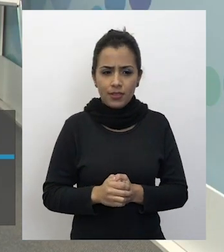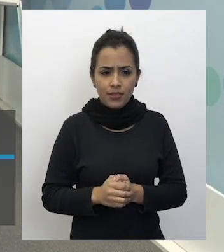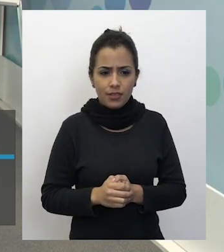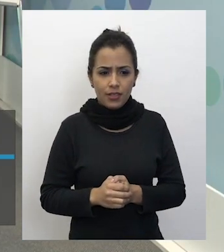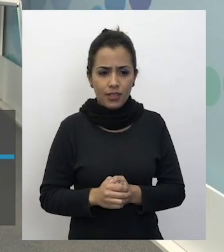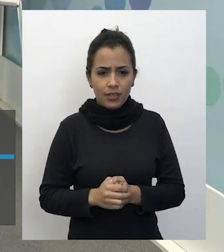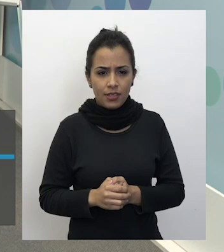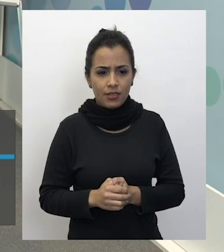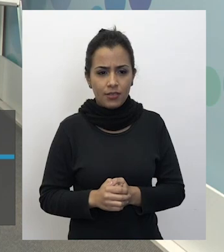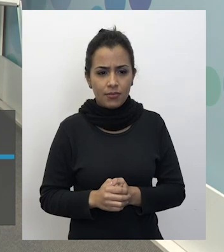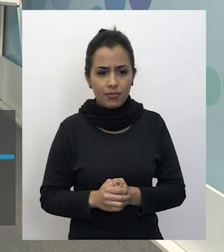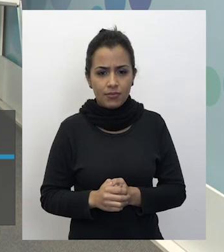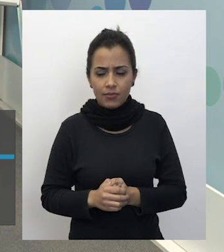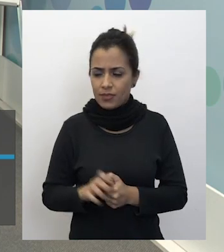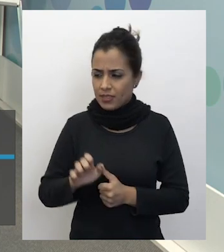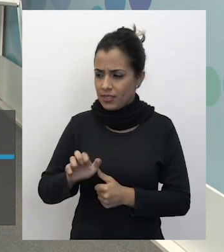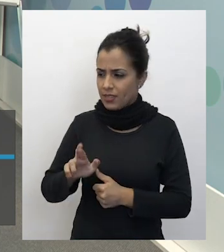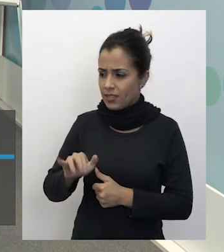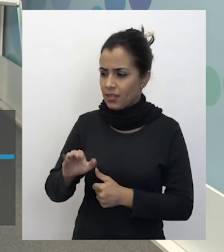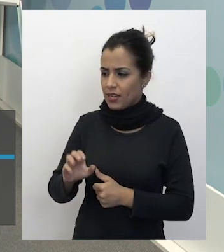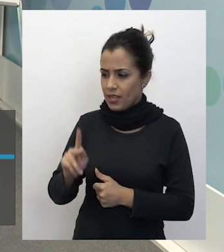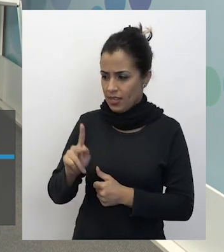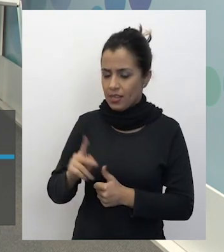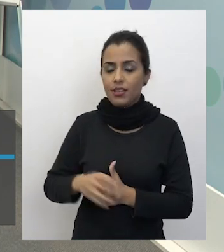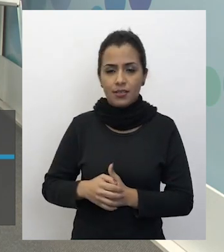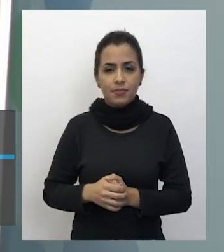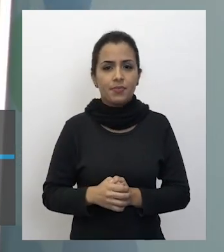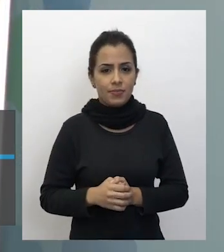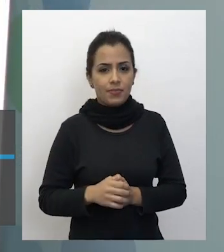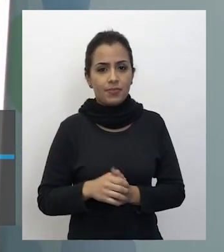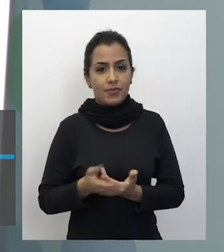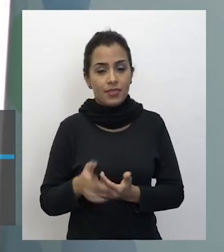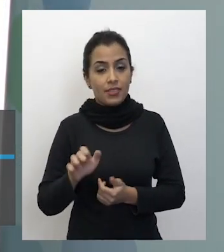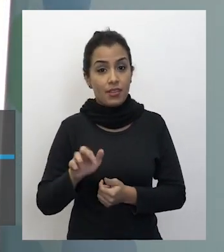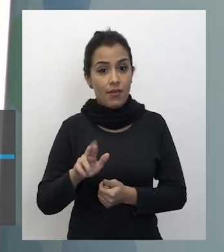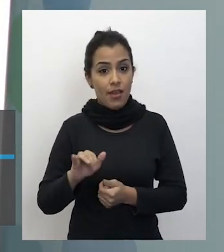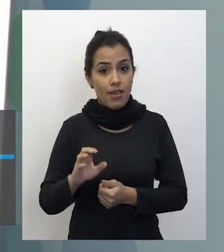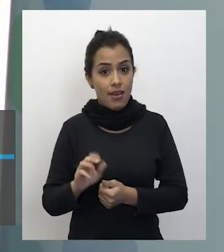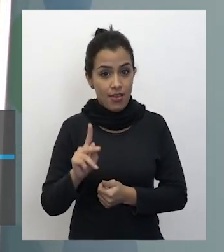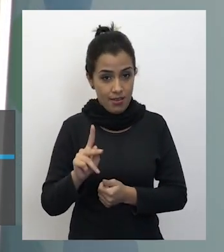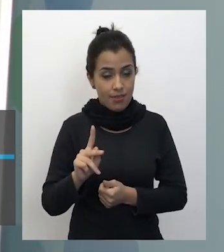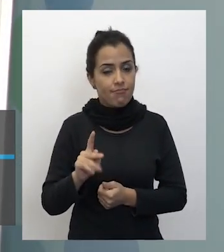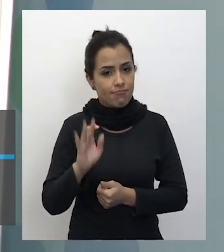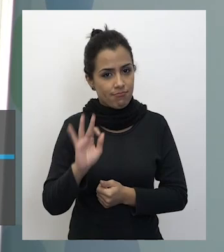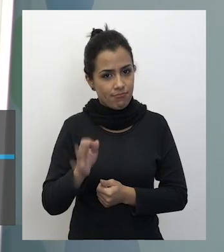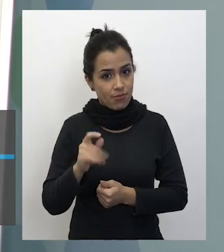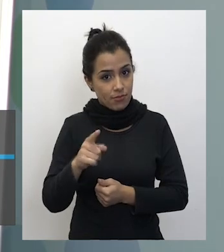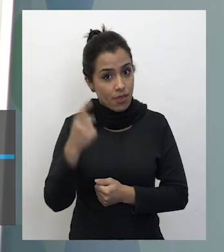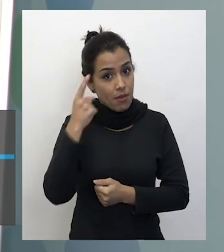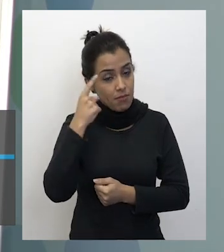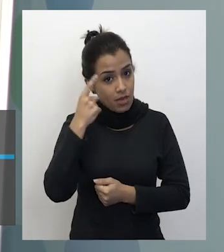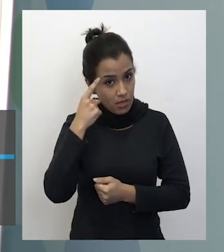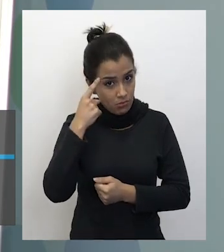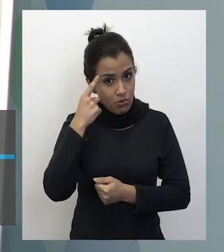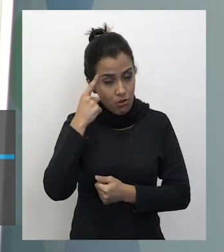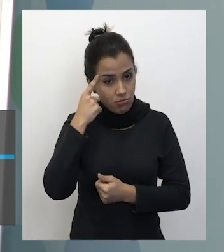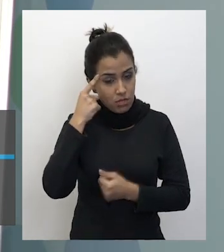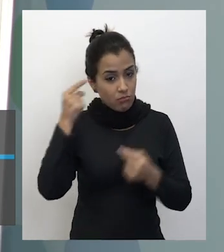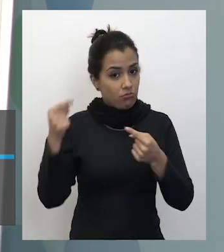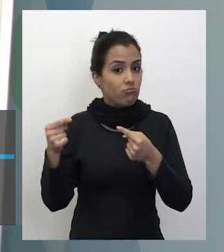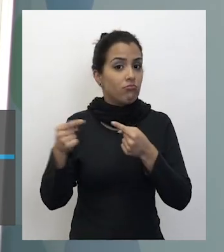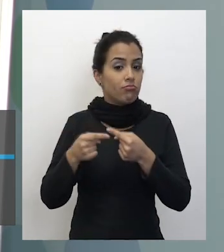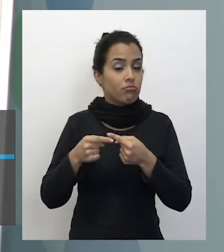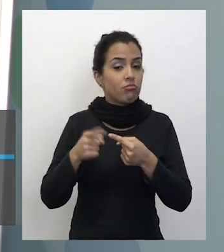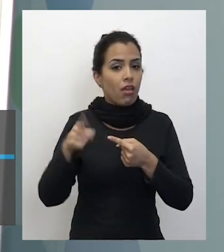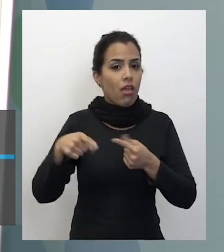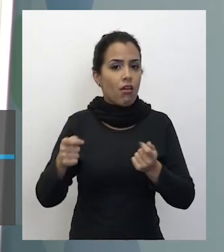Esse aqui... Eric, acho, né? Eu acho que é Eric, professor. Isso. Então, Eric, isso aí. Você pensou numa aplicação que é